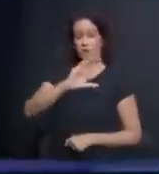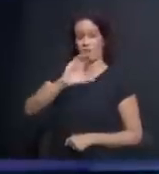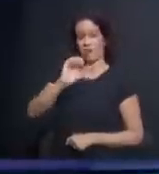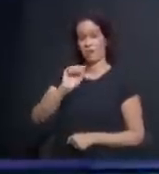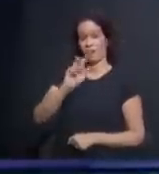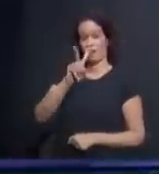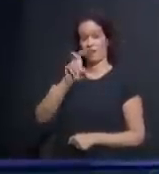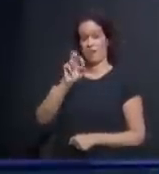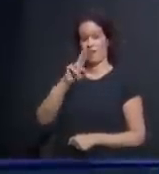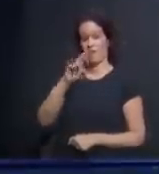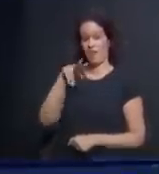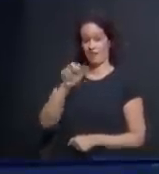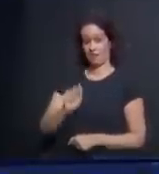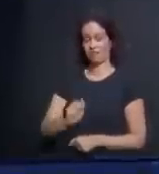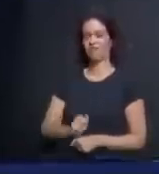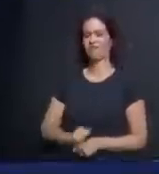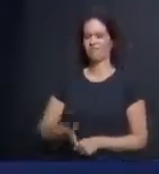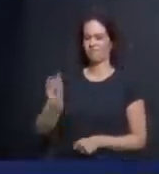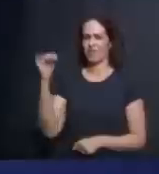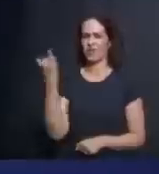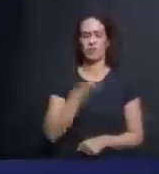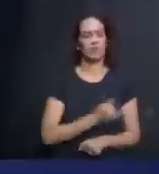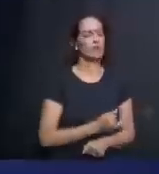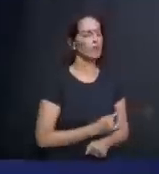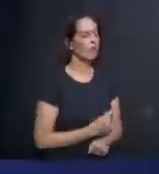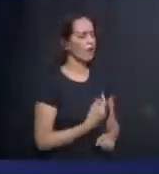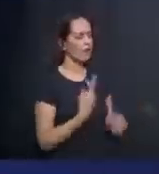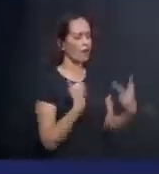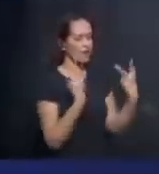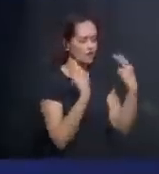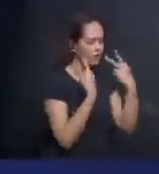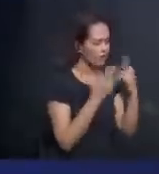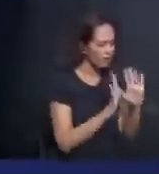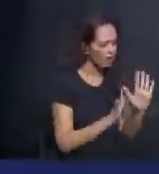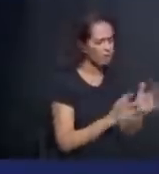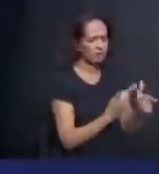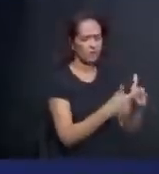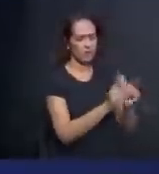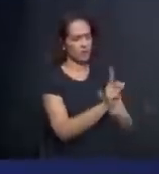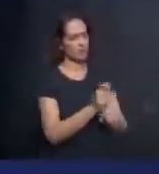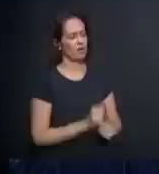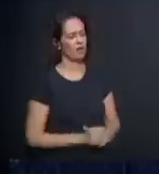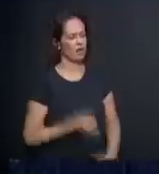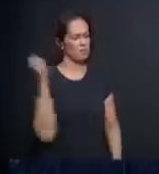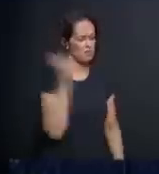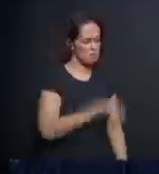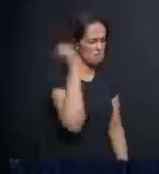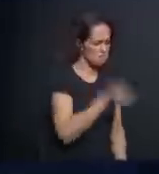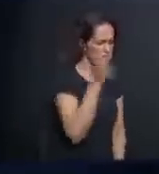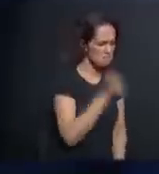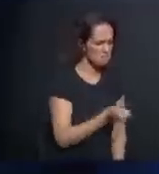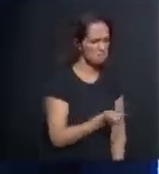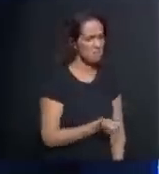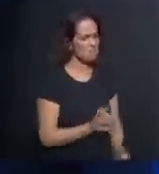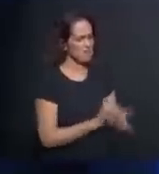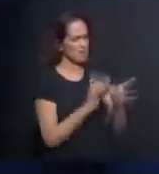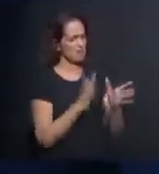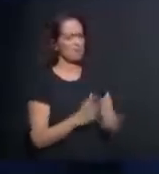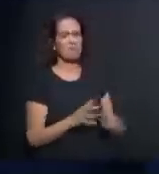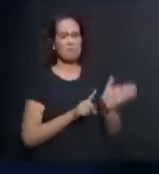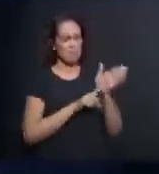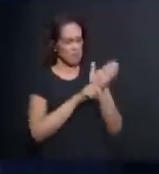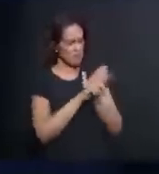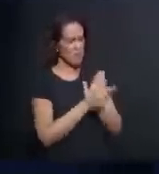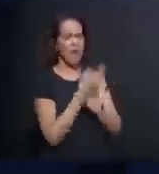E Deus falou: João, não quiser fazer a barba, não tem problema, Flor. Quiser pregar na marreta aí desse jeito, pode pregar. Quer comer bicho?